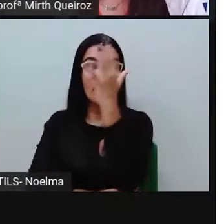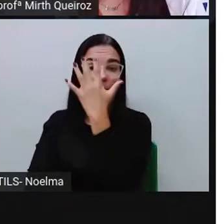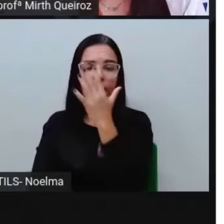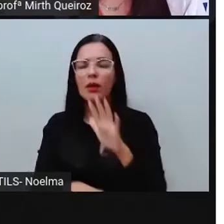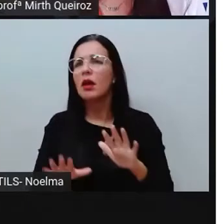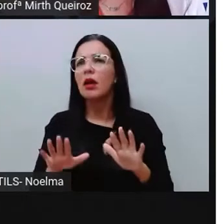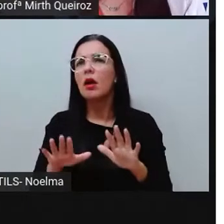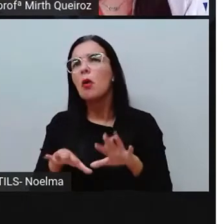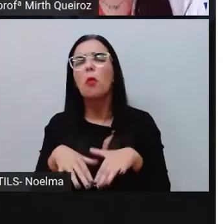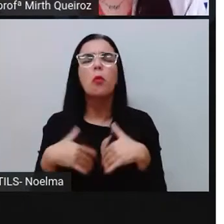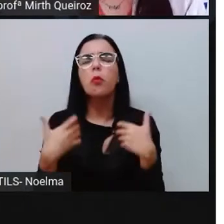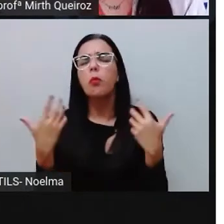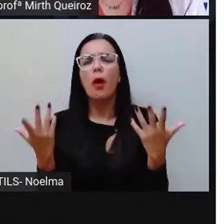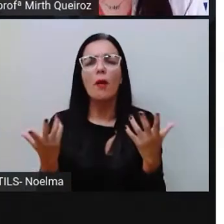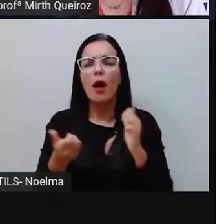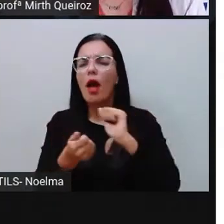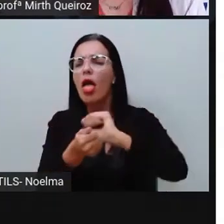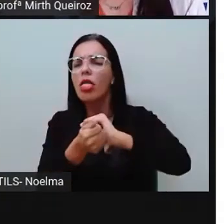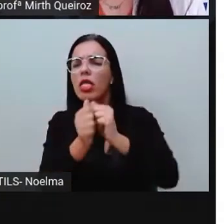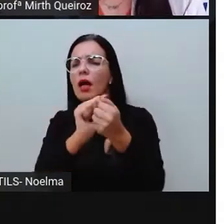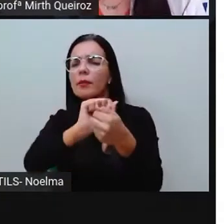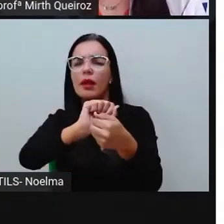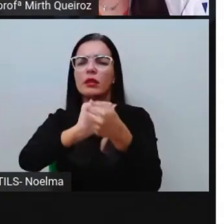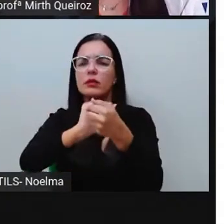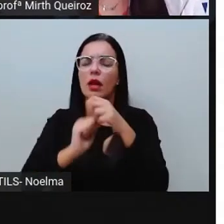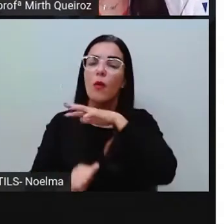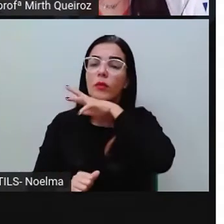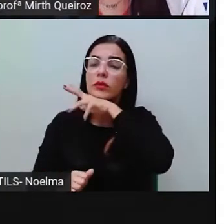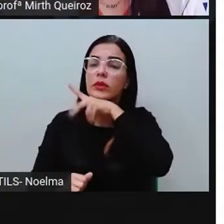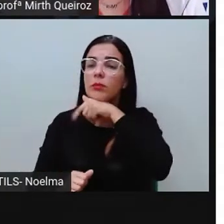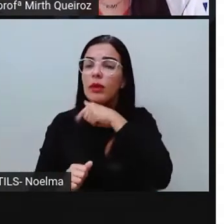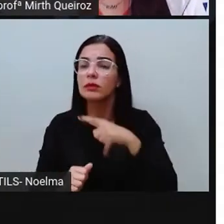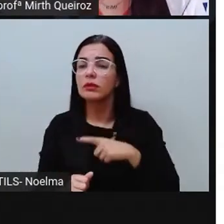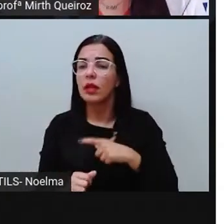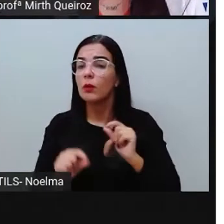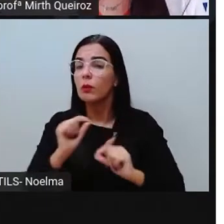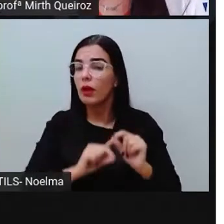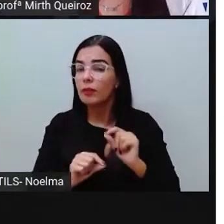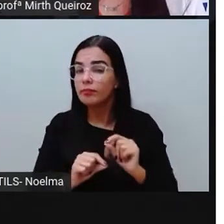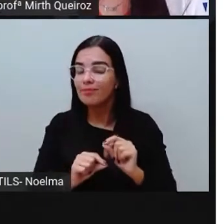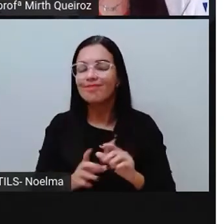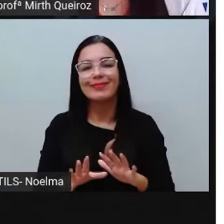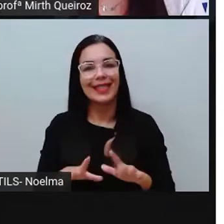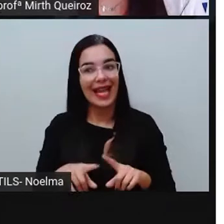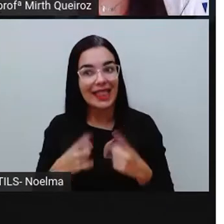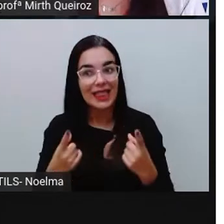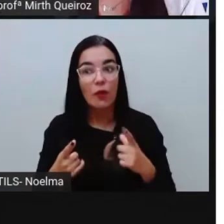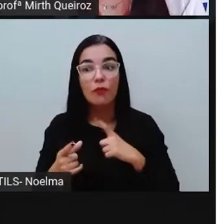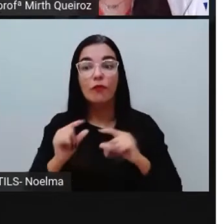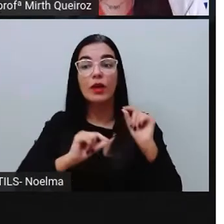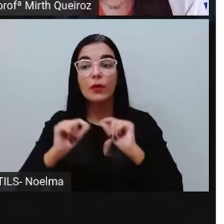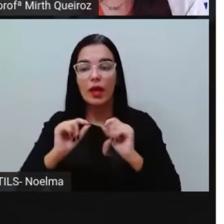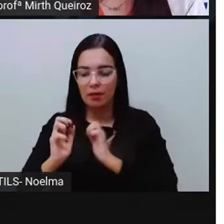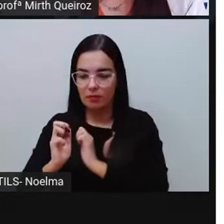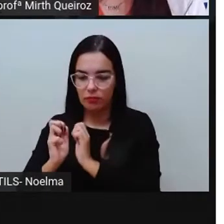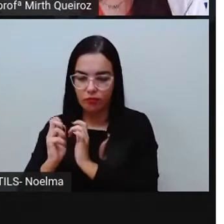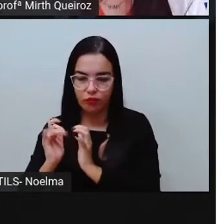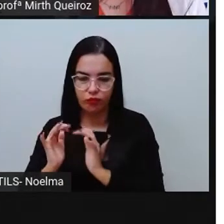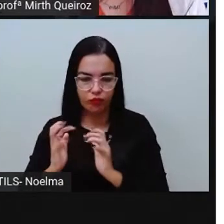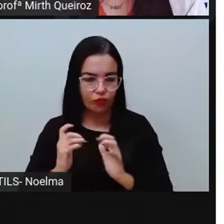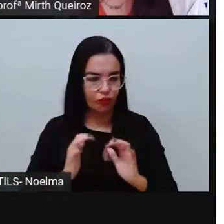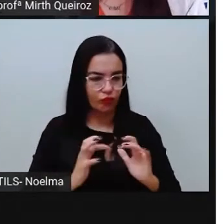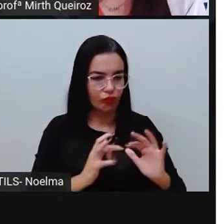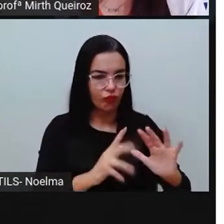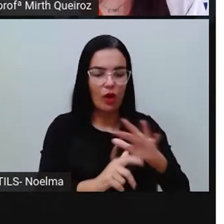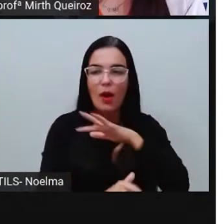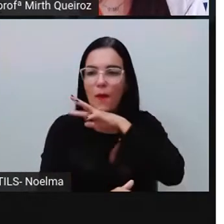adaptações ocorrem aí em relação aos animais, né? As recorrentes migrações no período de estiagem pode ser